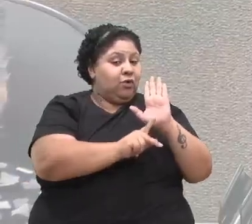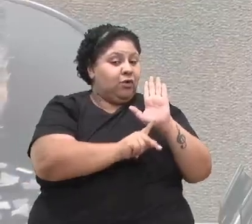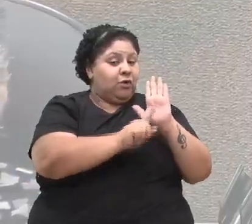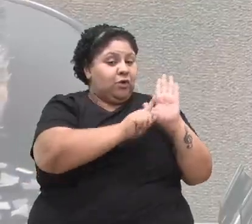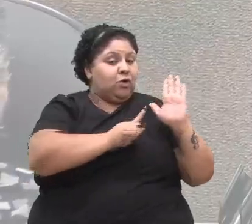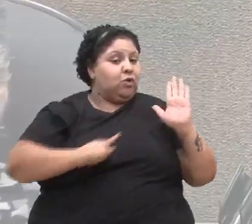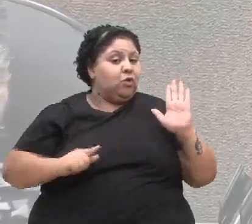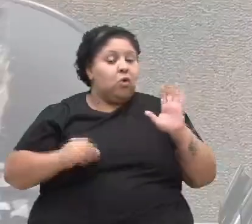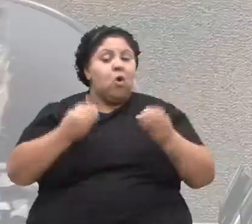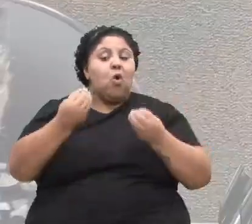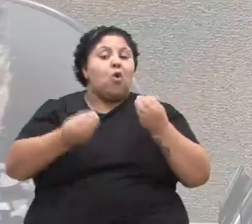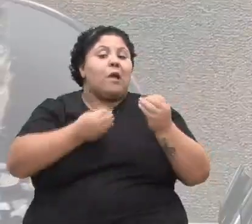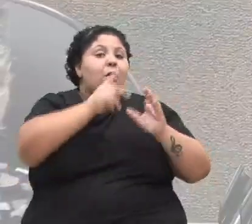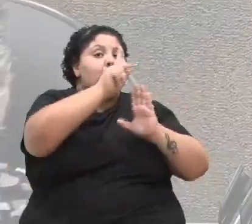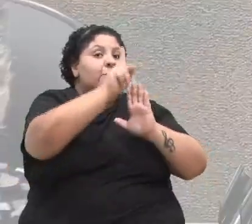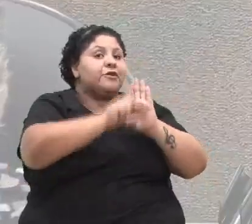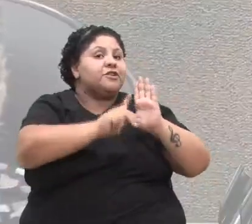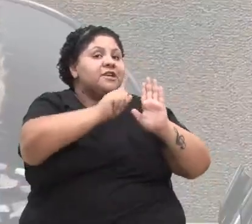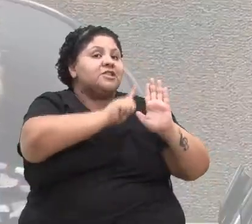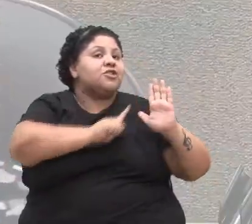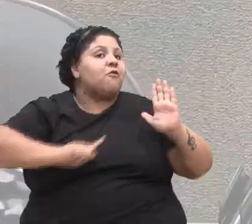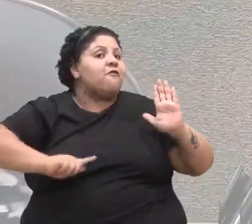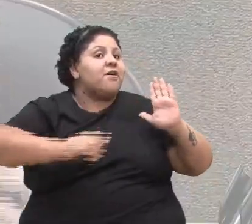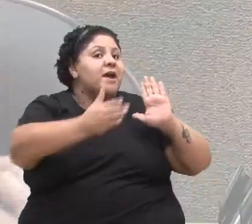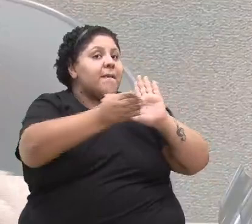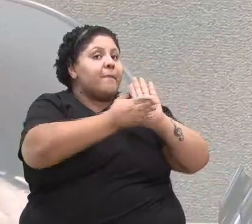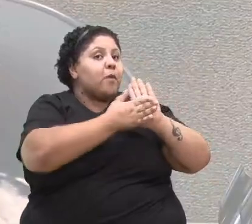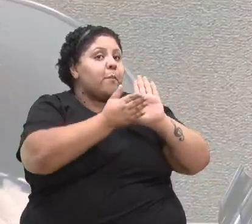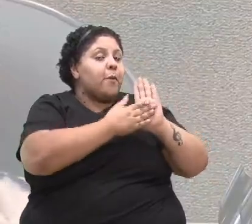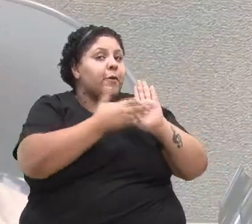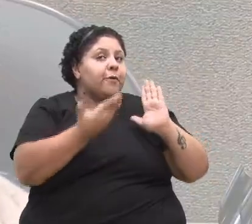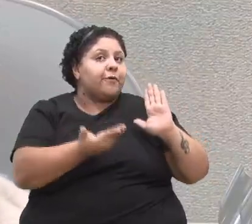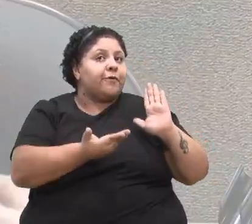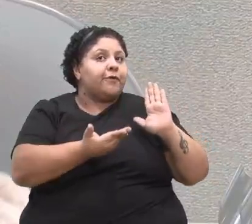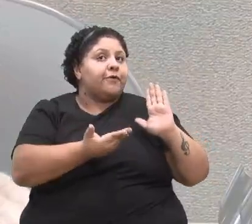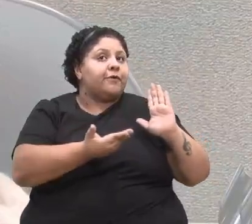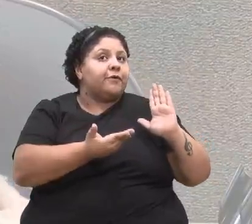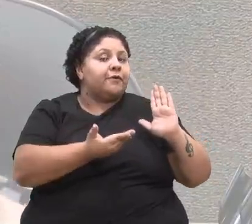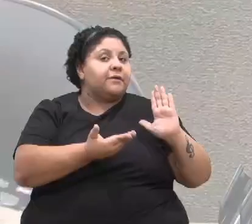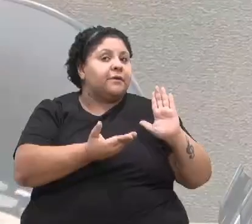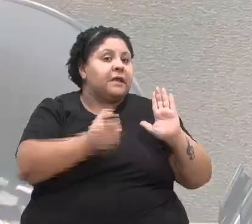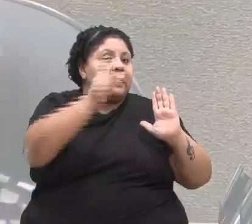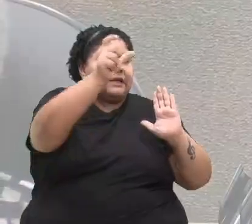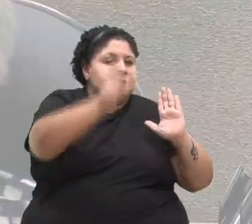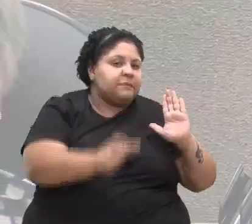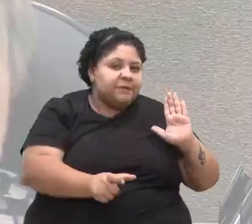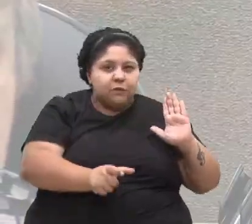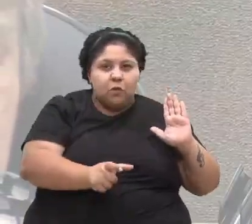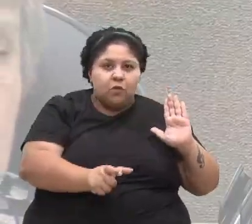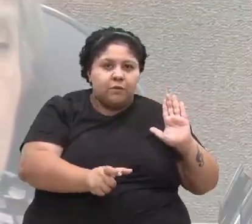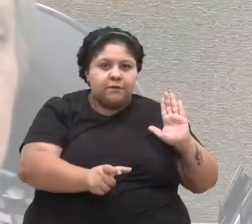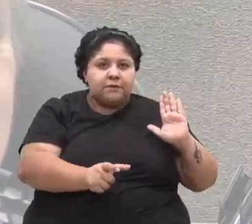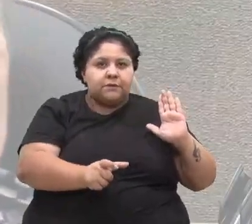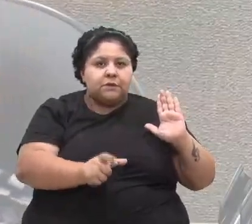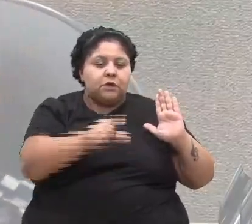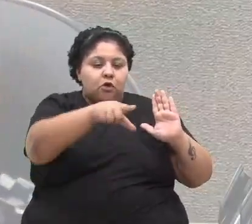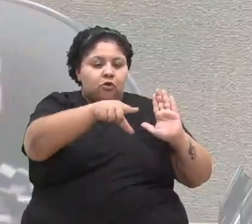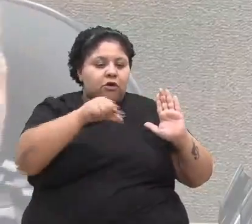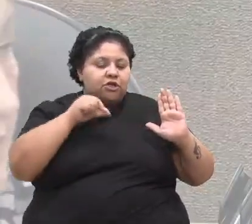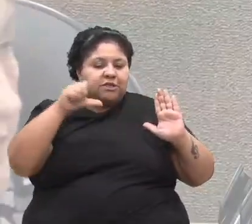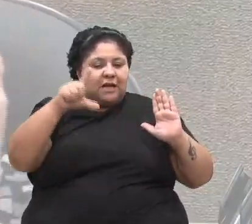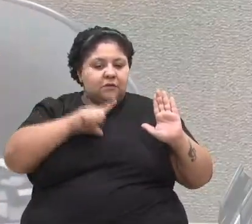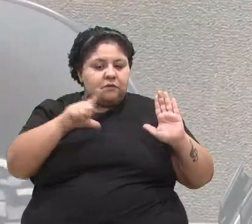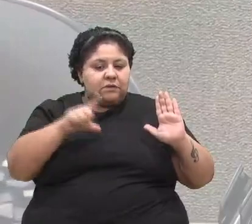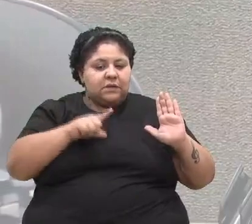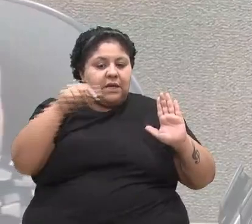o plano de governo, qual é a proposta que estes postulantes têm para Caxias do presente e do